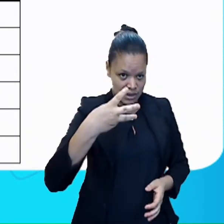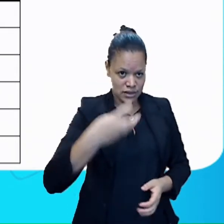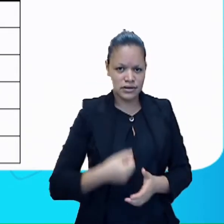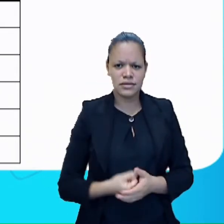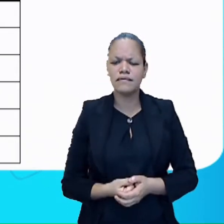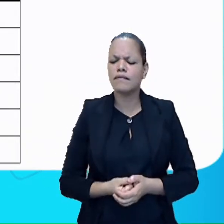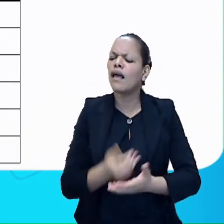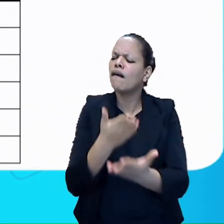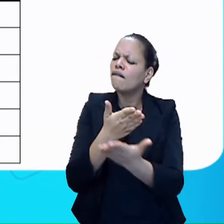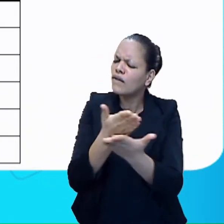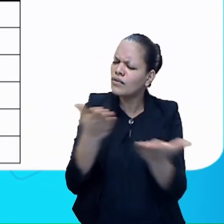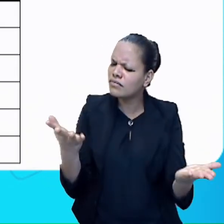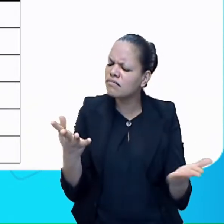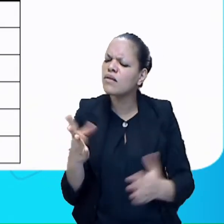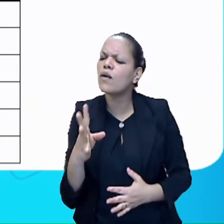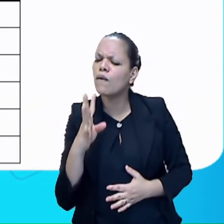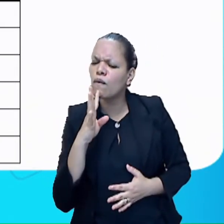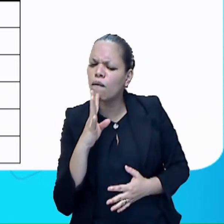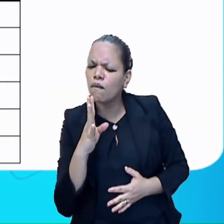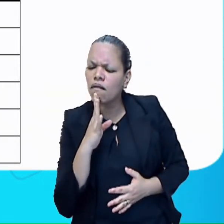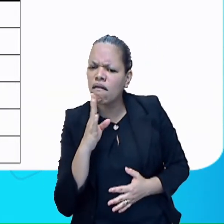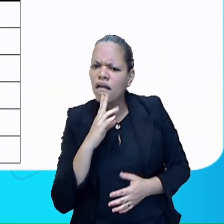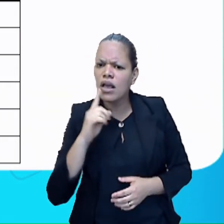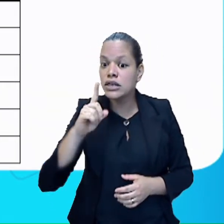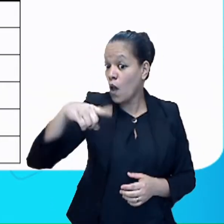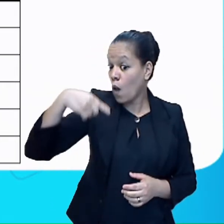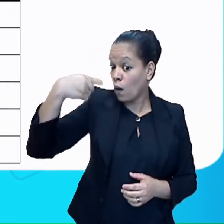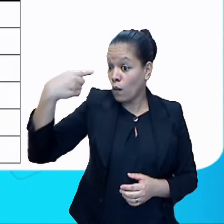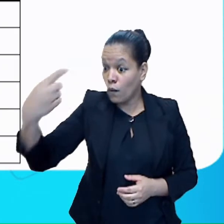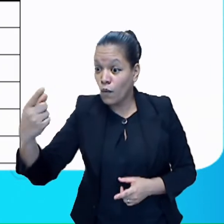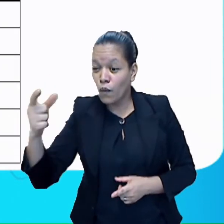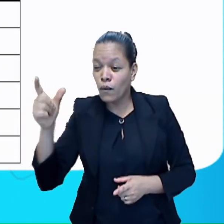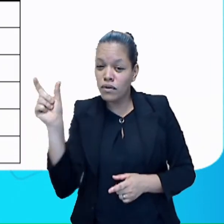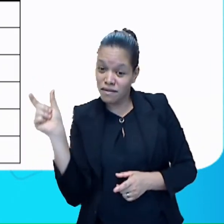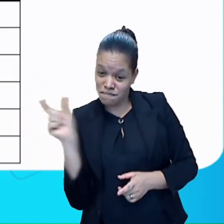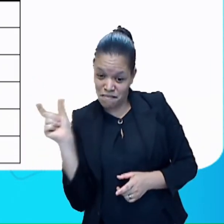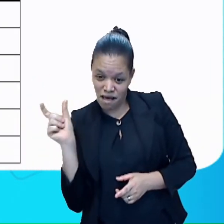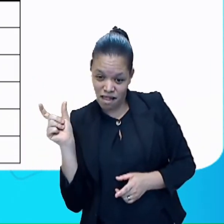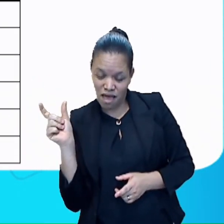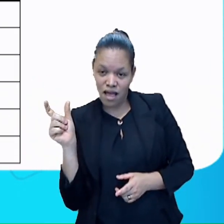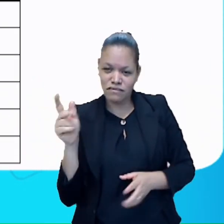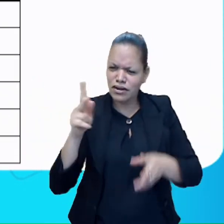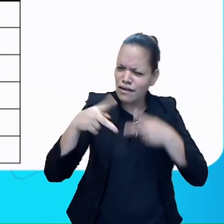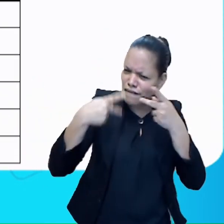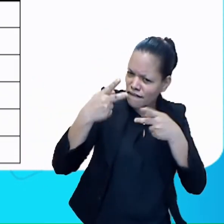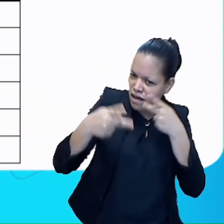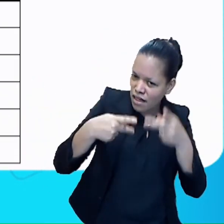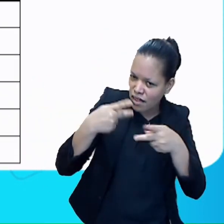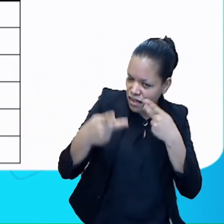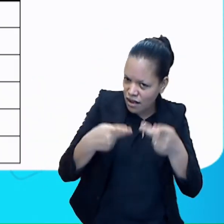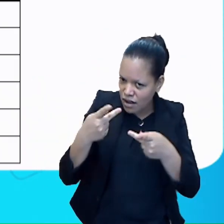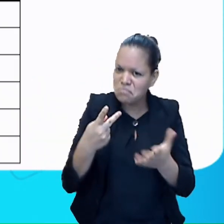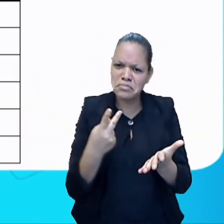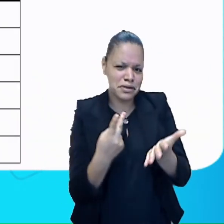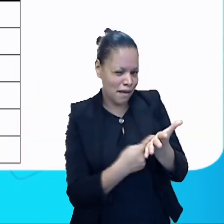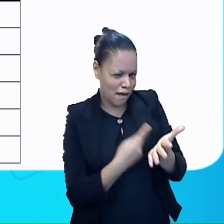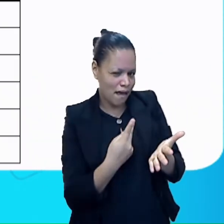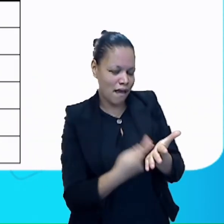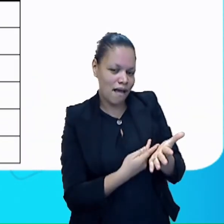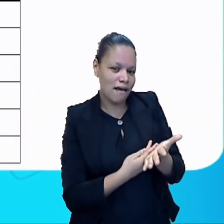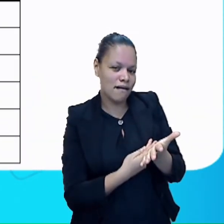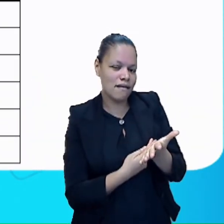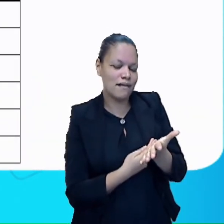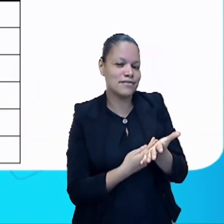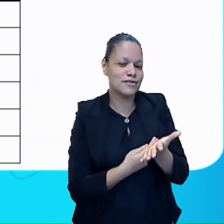que falamos de um jeito e escrevemos de outro? Preencha a tabela abaixo.